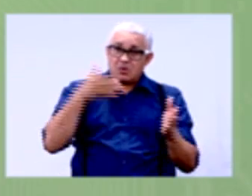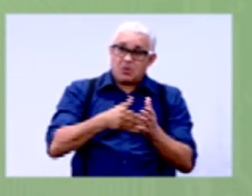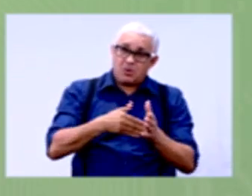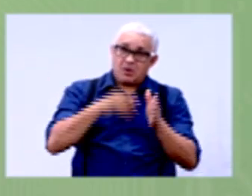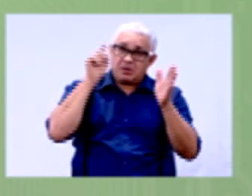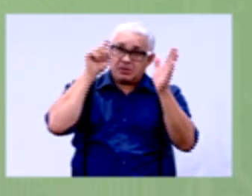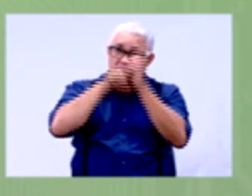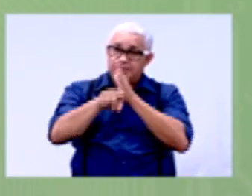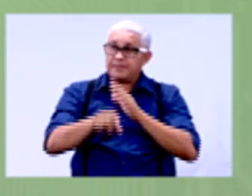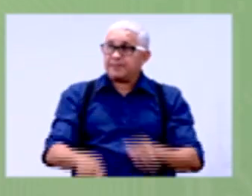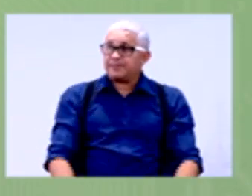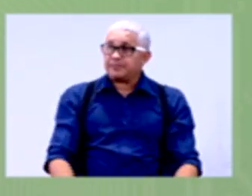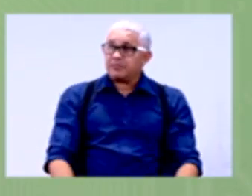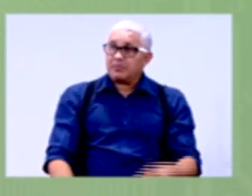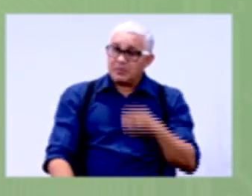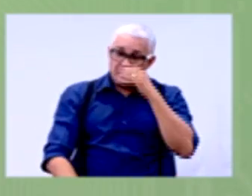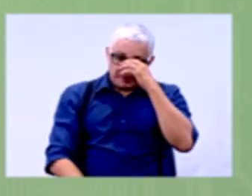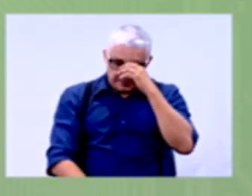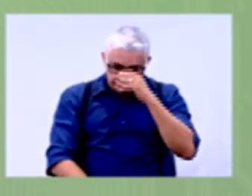questão.